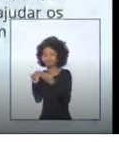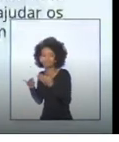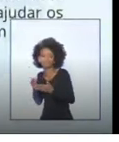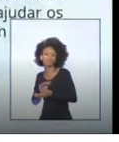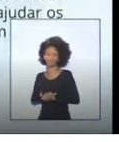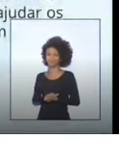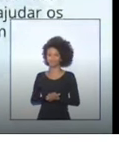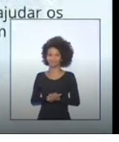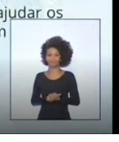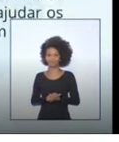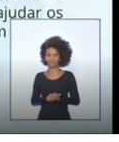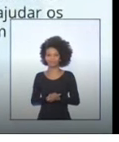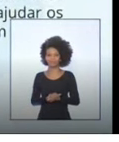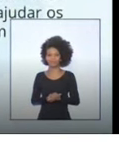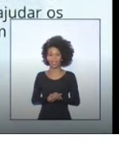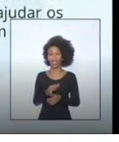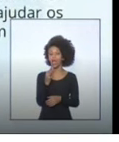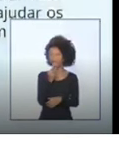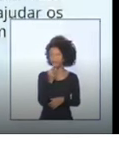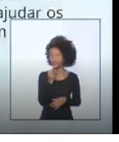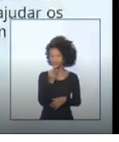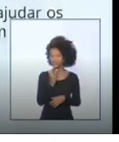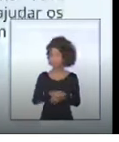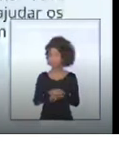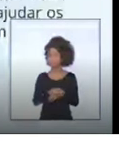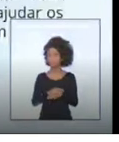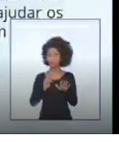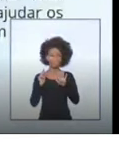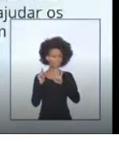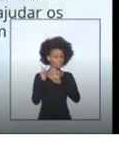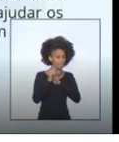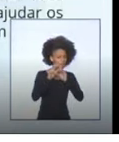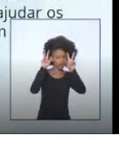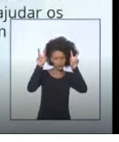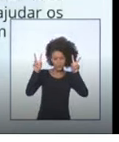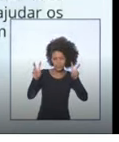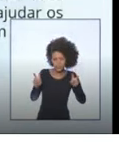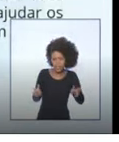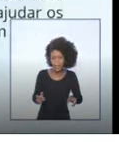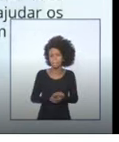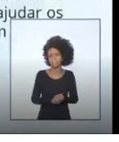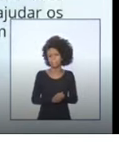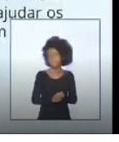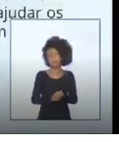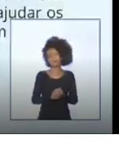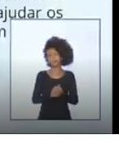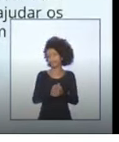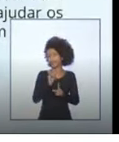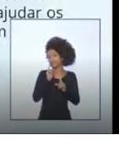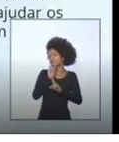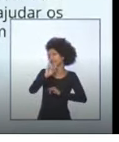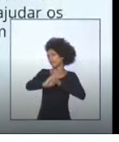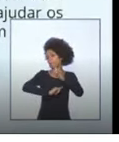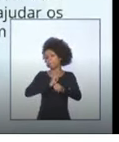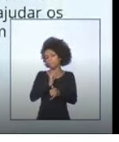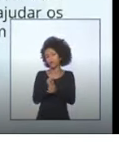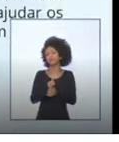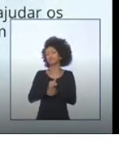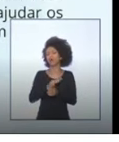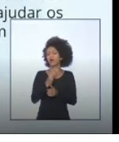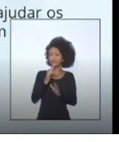né? Conhecemos, então, passamos por diversas frentes, falando de cyberbullying, conhecendo um pouco mais a